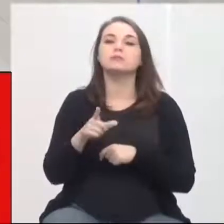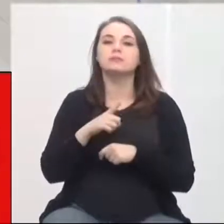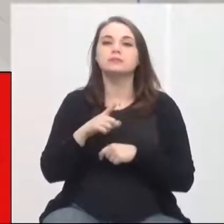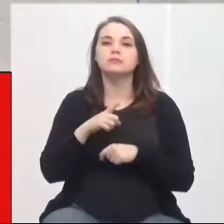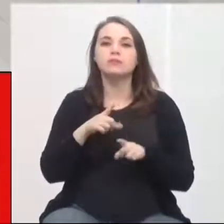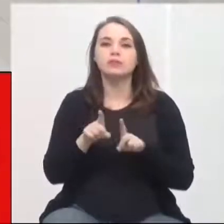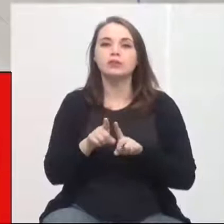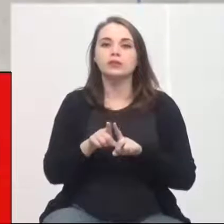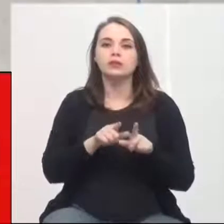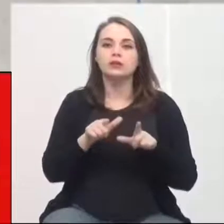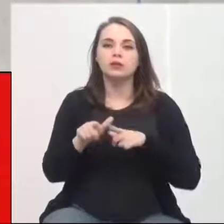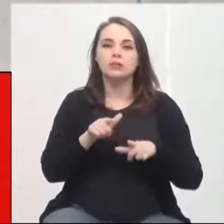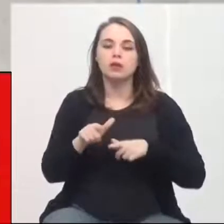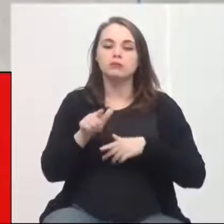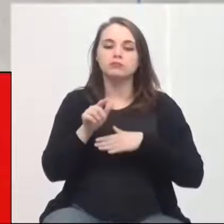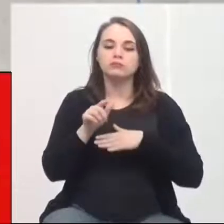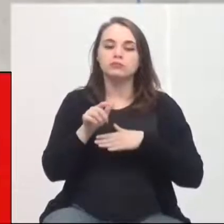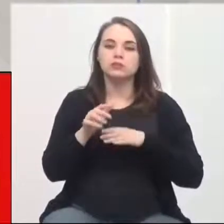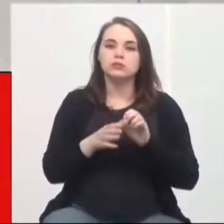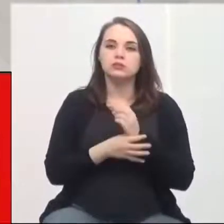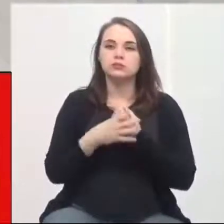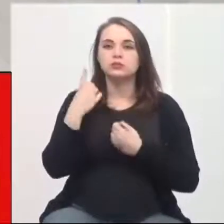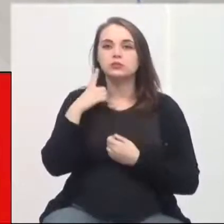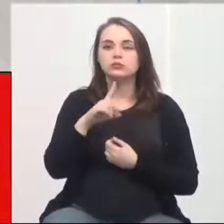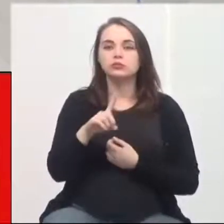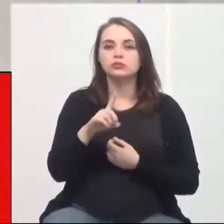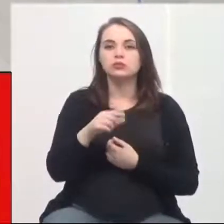elogio por ato de serviço por ter, no dia